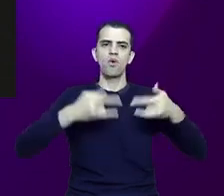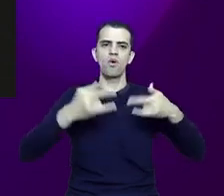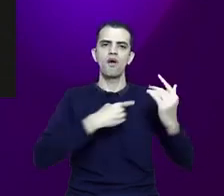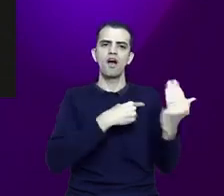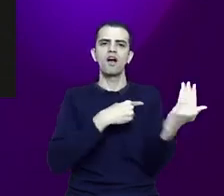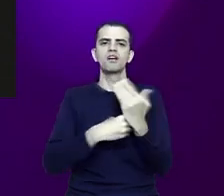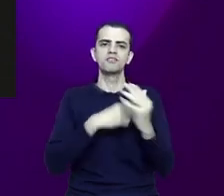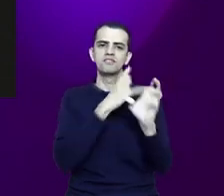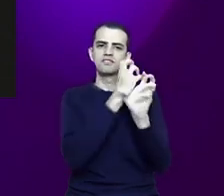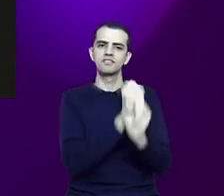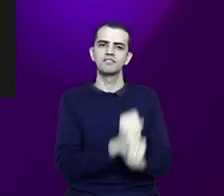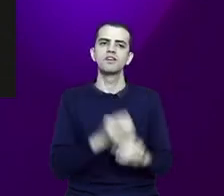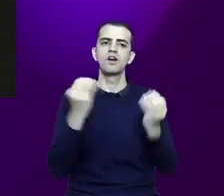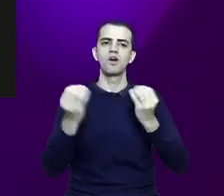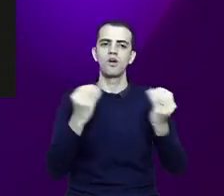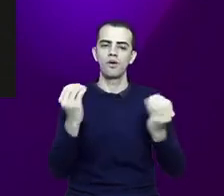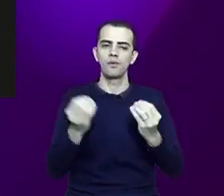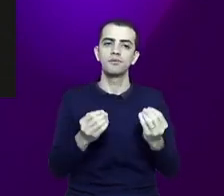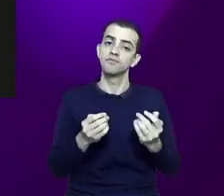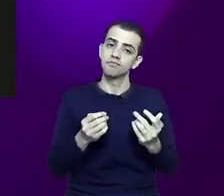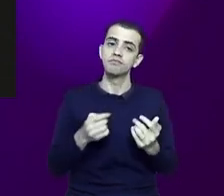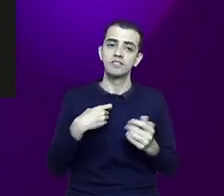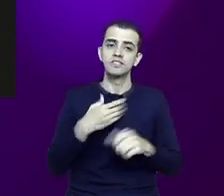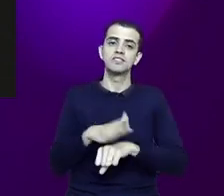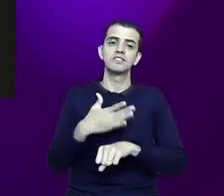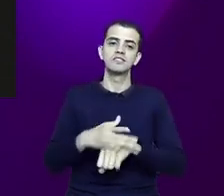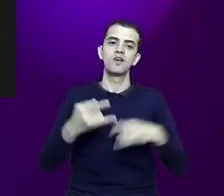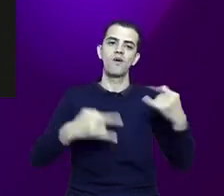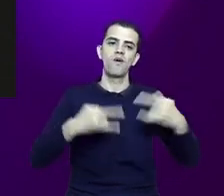gente treinou uma inteligência artificial para ler esses